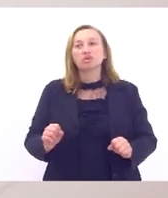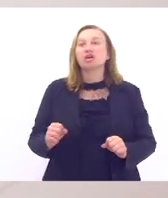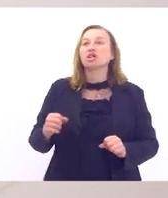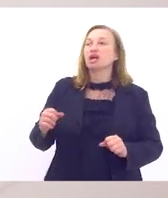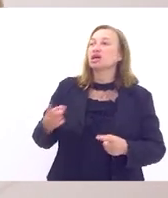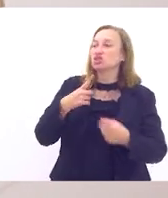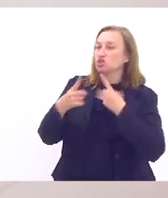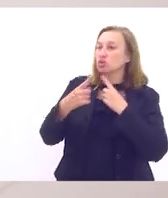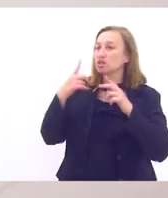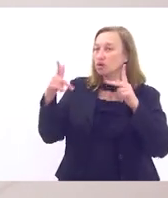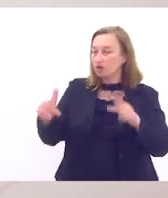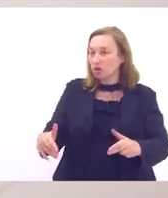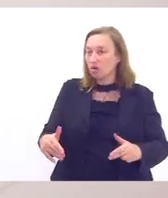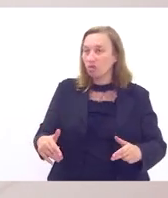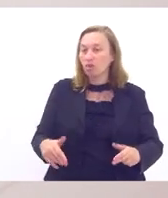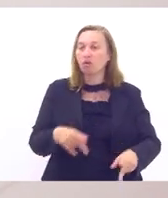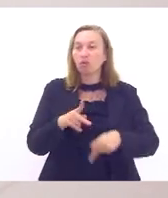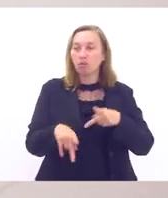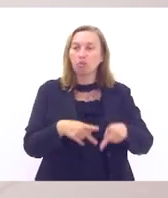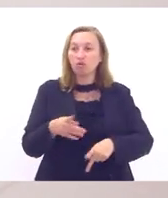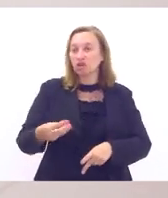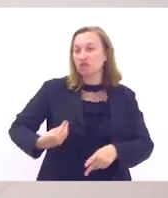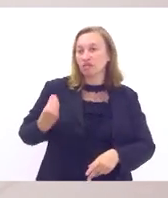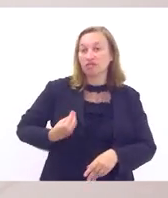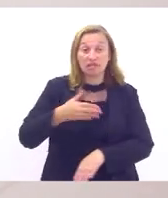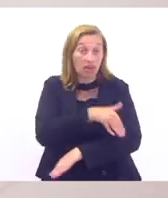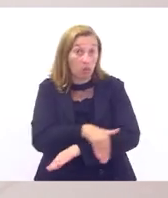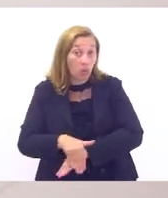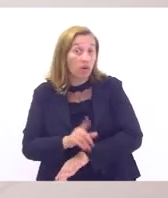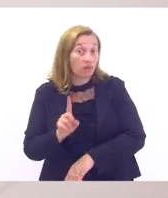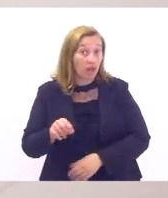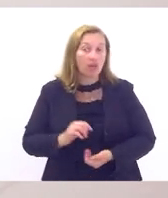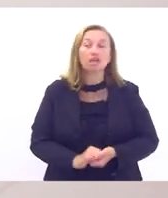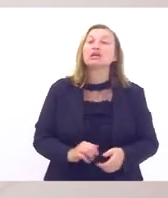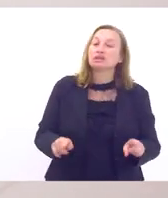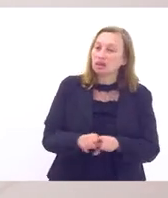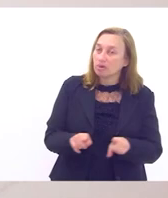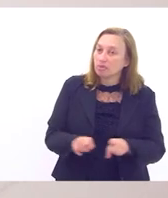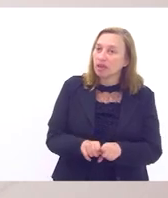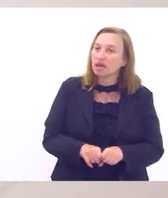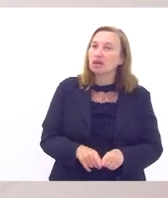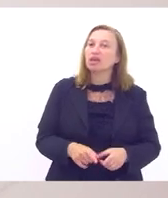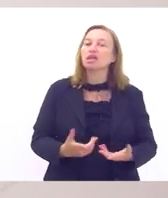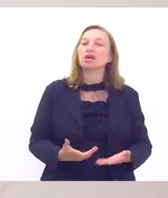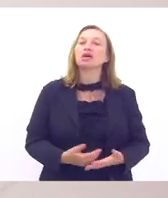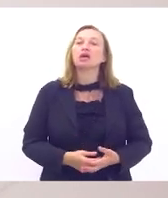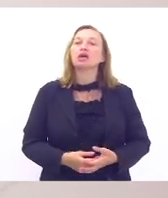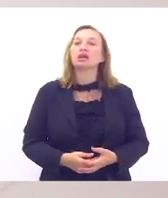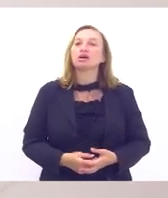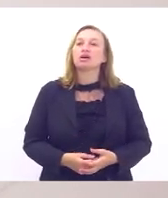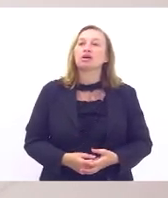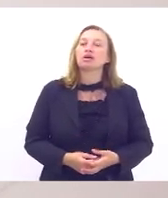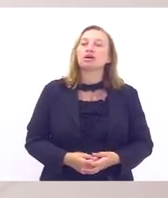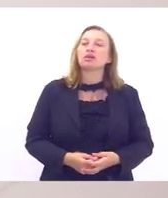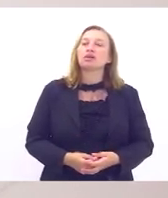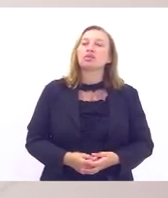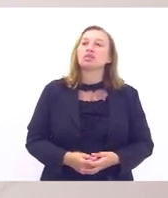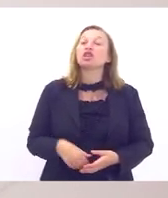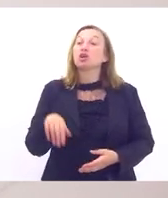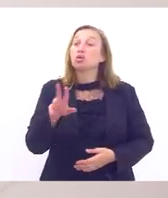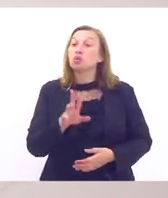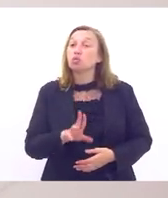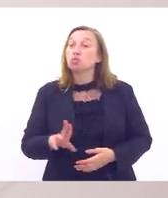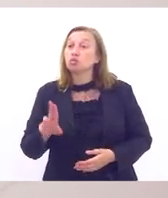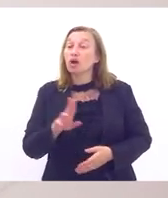mesma discussão para a população em situação de rua, né? E poderíamos fazer essa população para aqueles que são usuários,